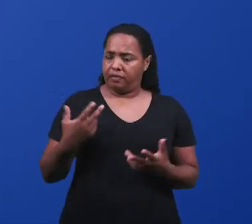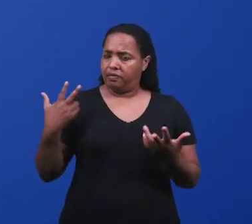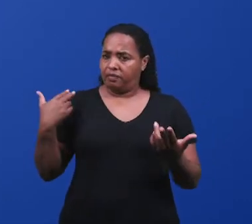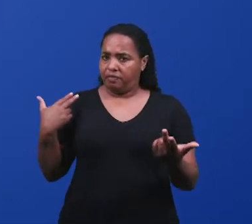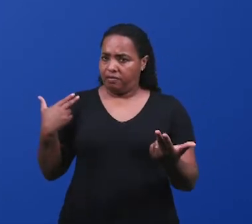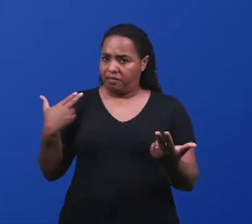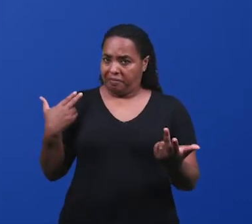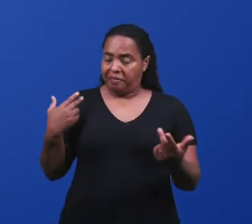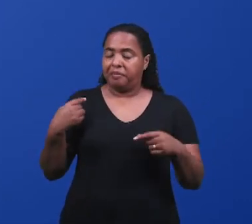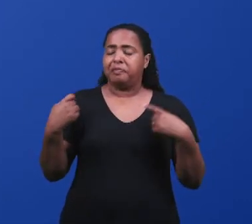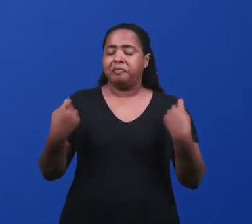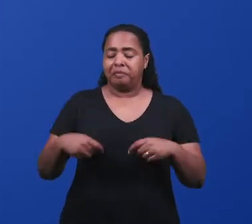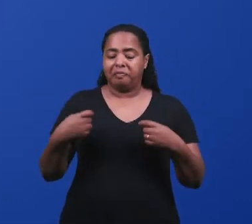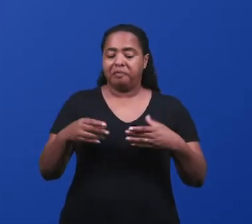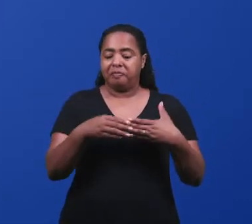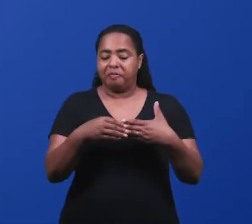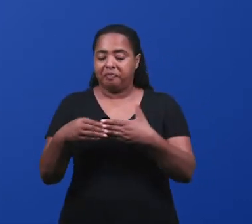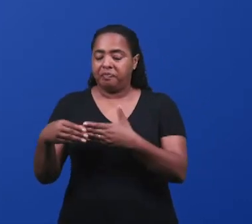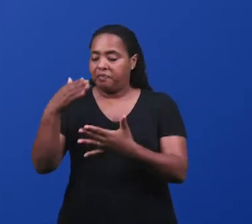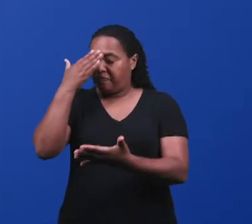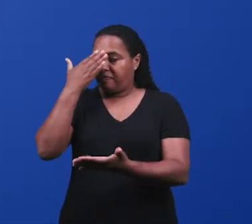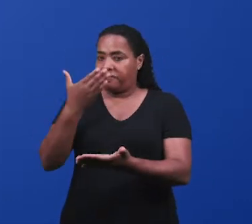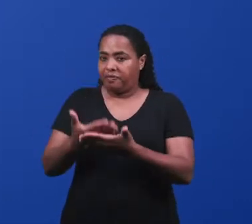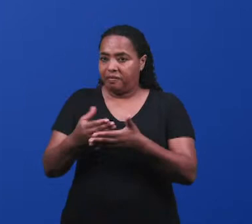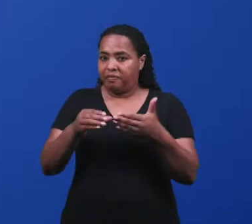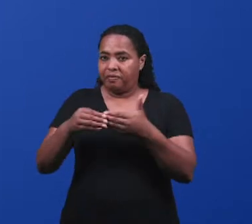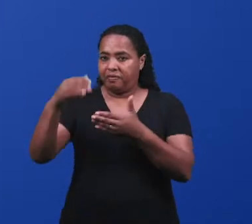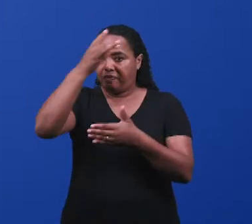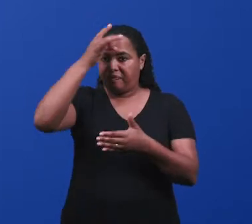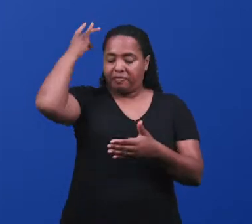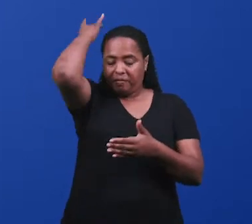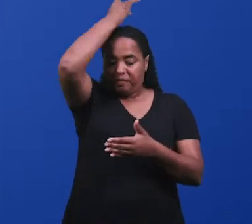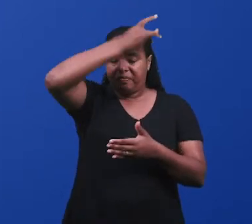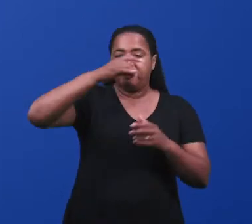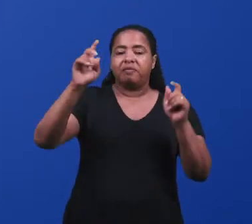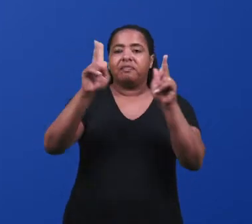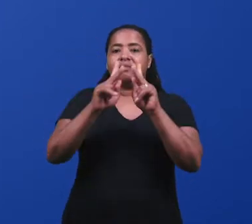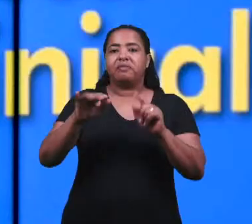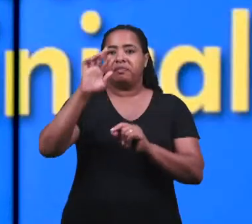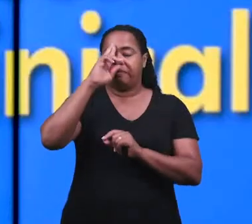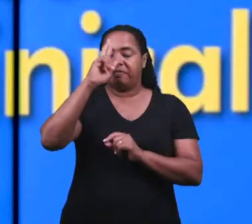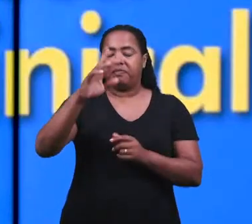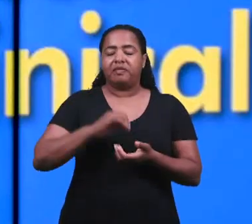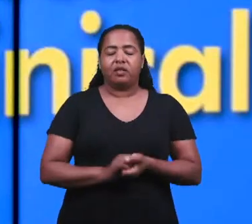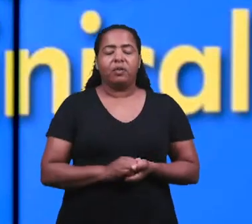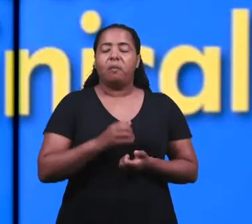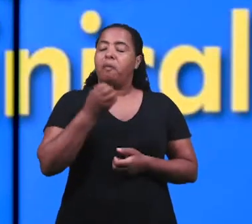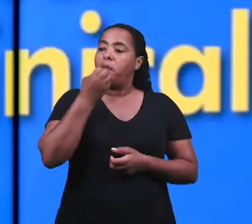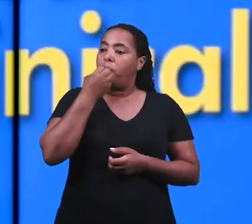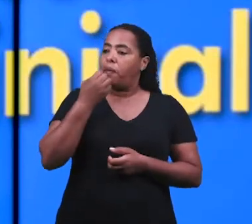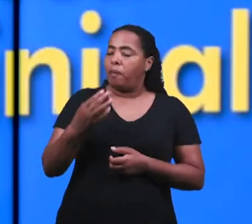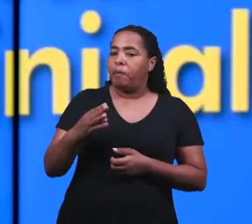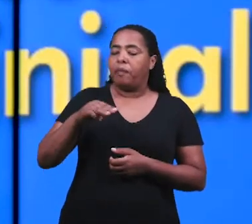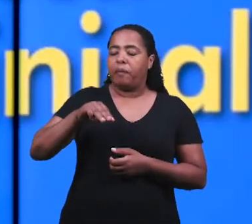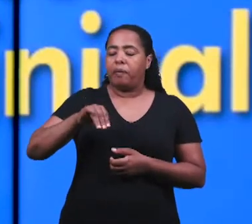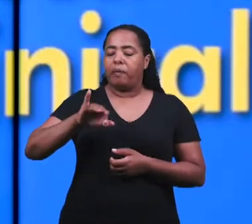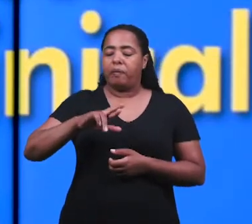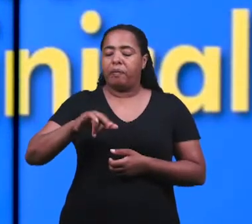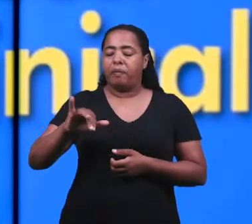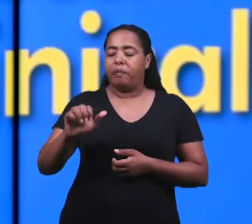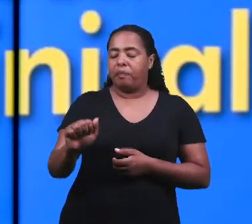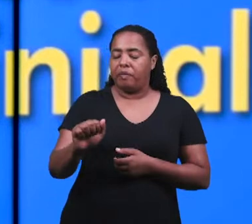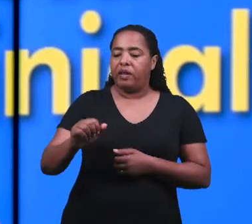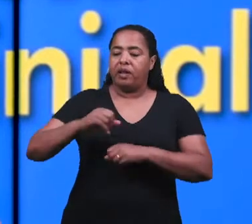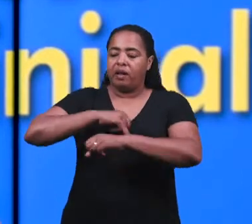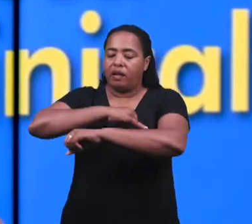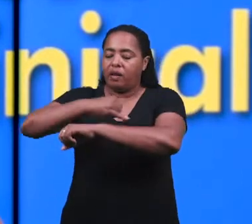também devemos ser guiados e confiar na direção do Espírito Santo. A paz do Senhor. Muito bem, irmã Miriam, realmente a questão